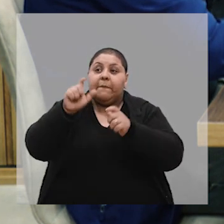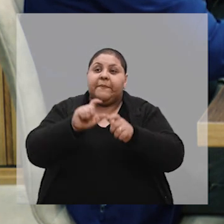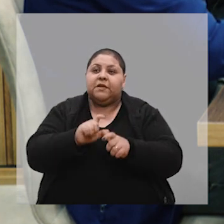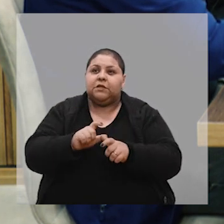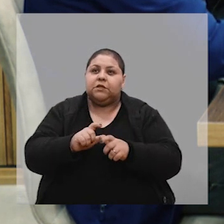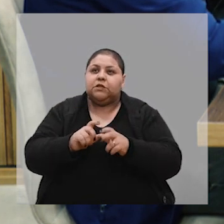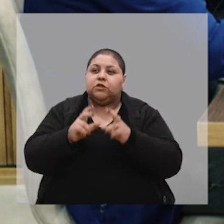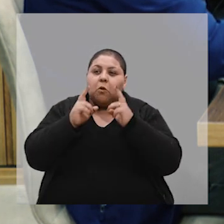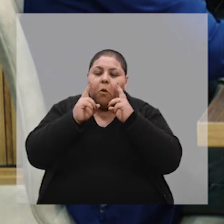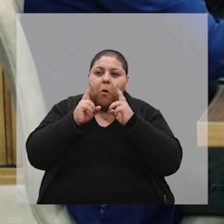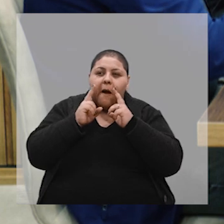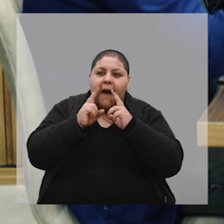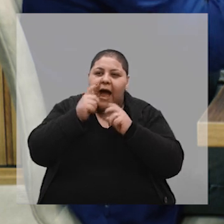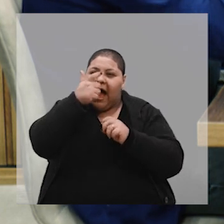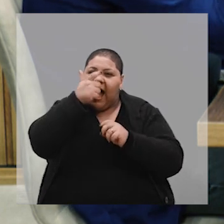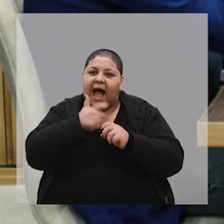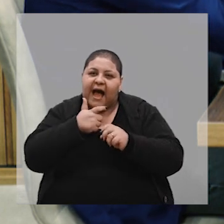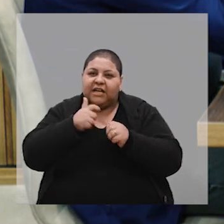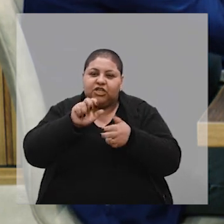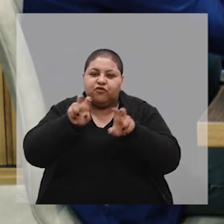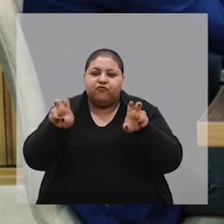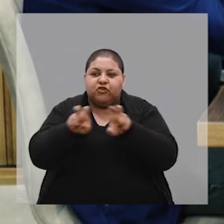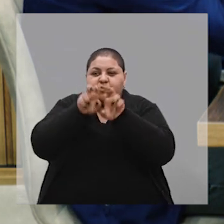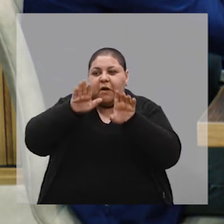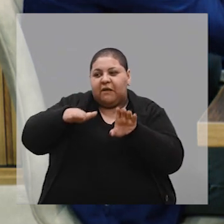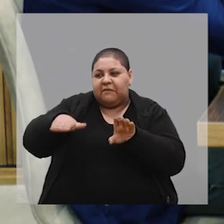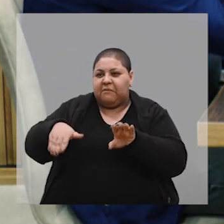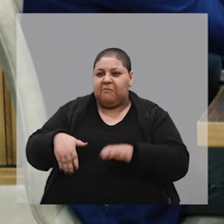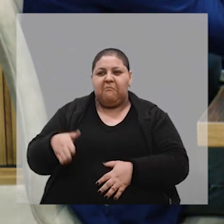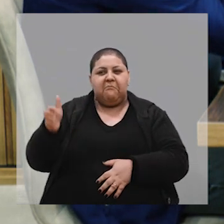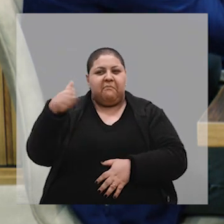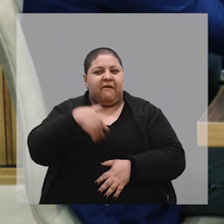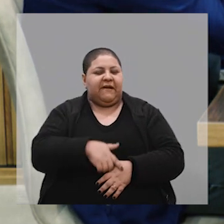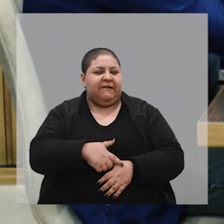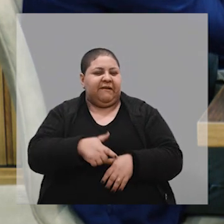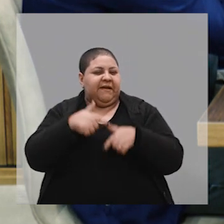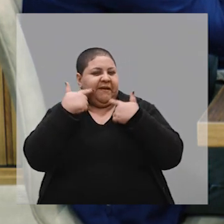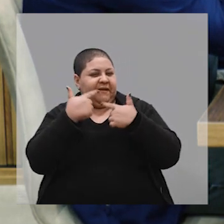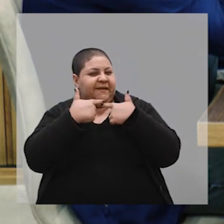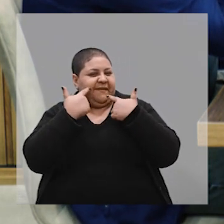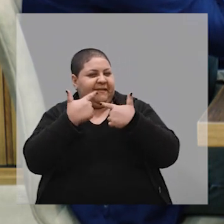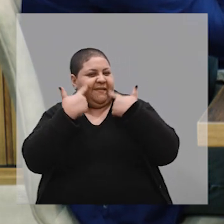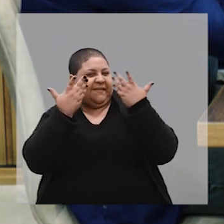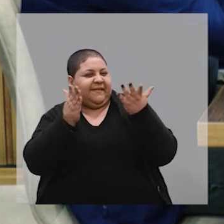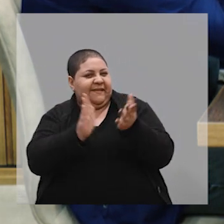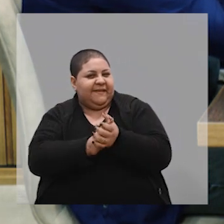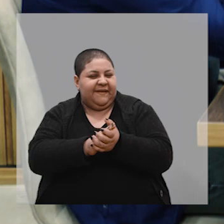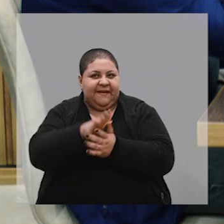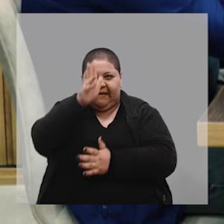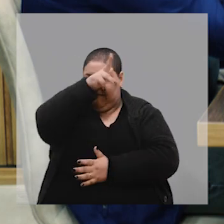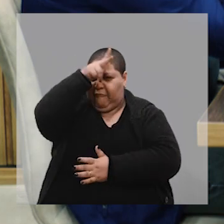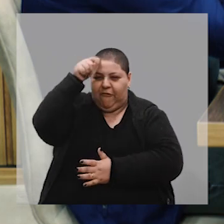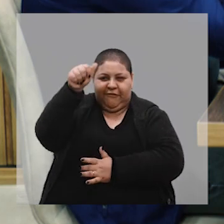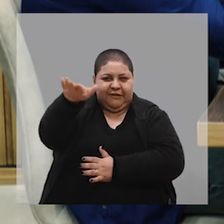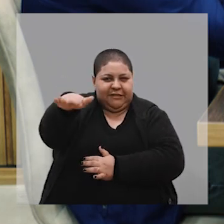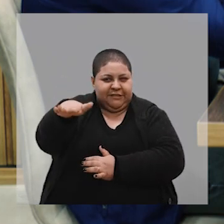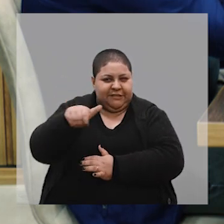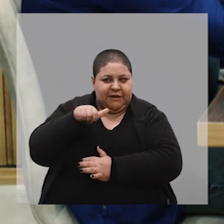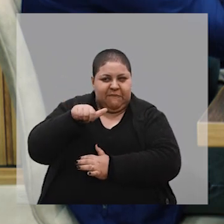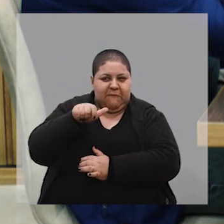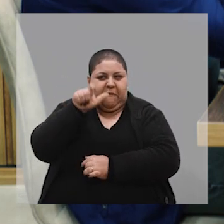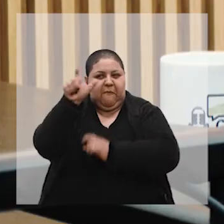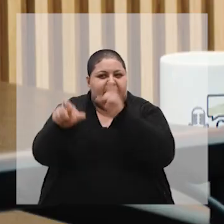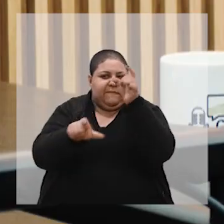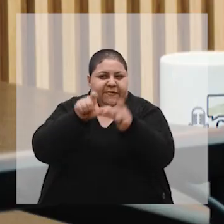pessoal enxerga o futsal de enanismo, é até engraçado. O pessoal olha assim, vamos lá dar uma cisada, né? A prefeitura